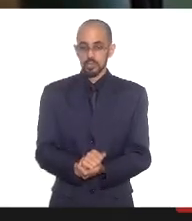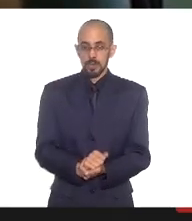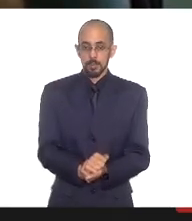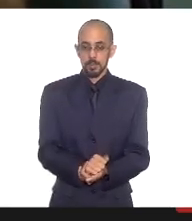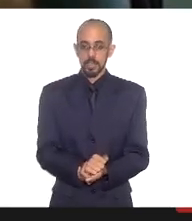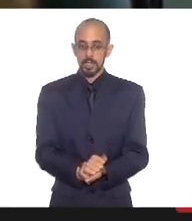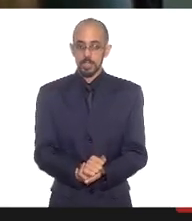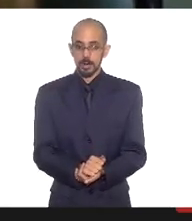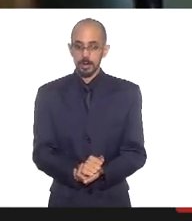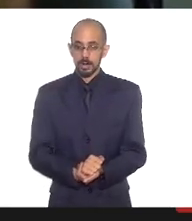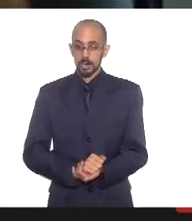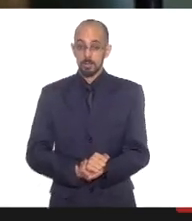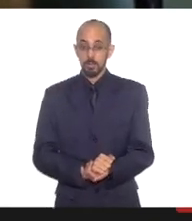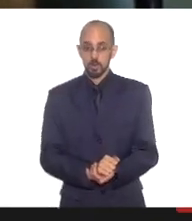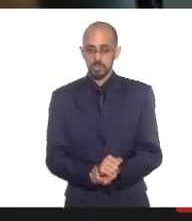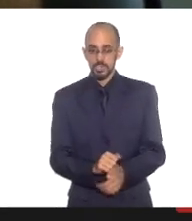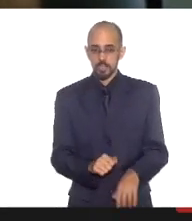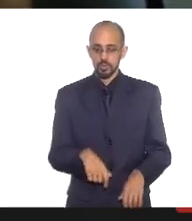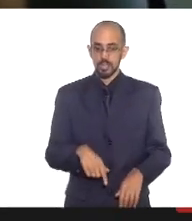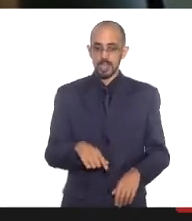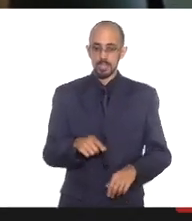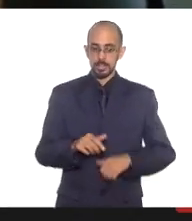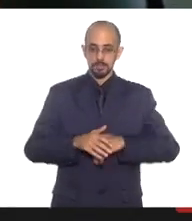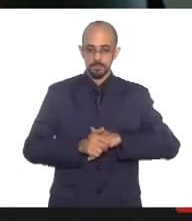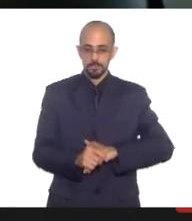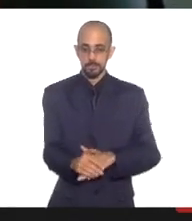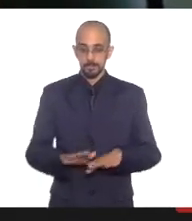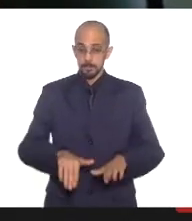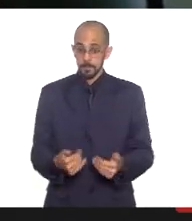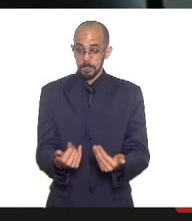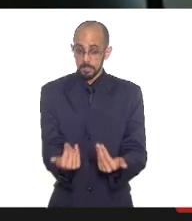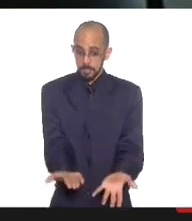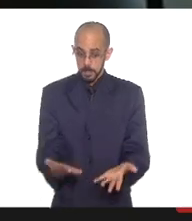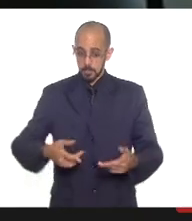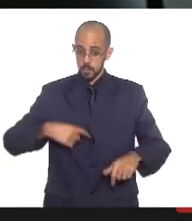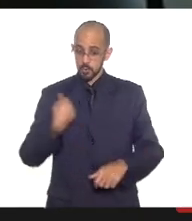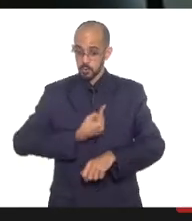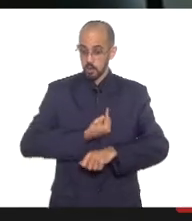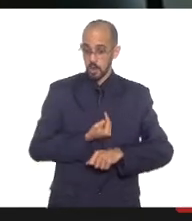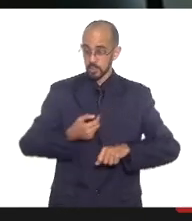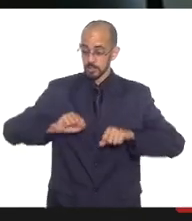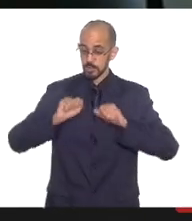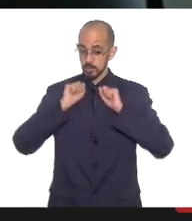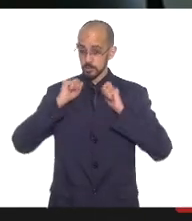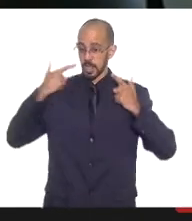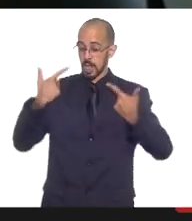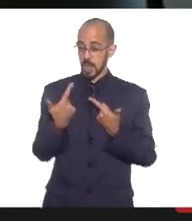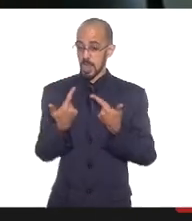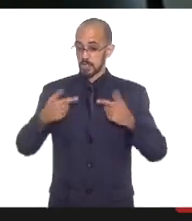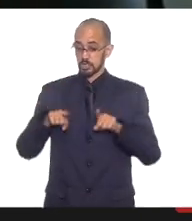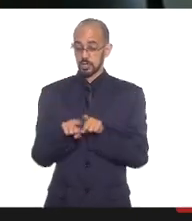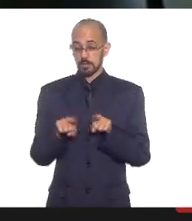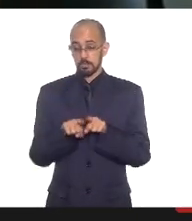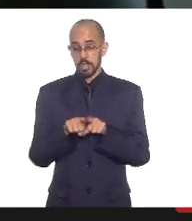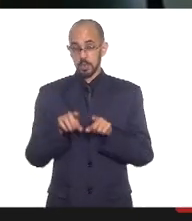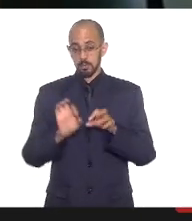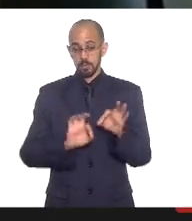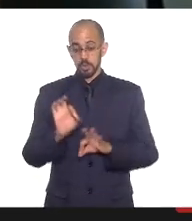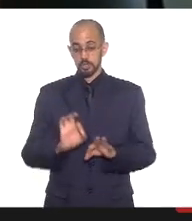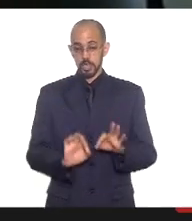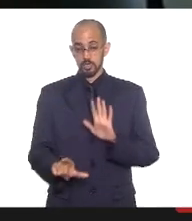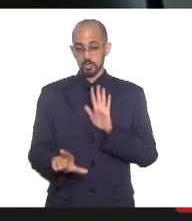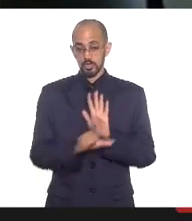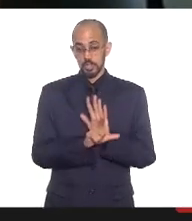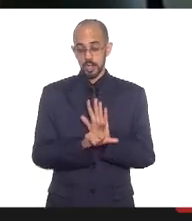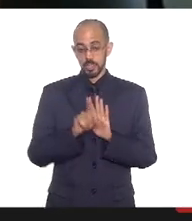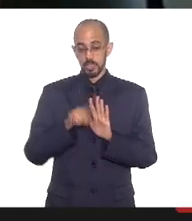disso nós estamos em andamento na Assembleia Legislativa um projeto de lei que cria com